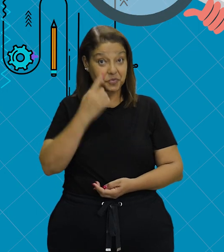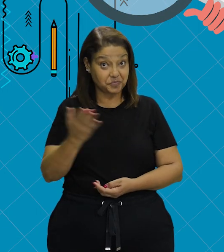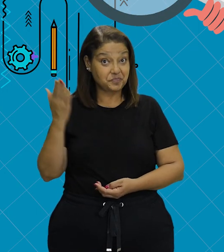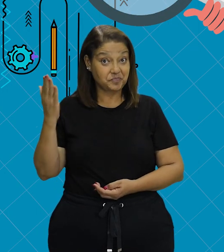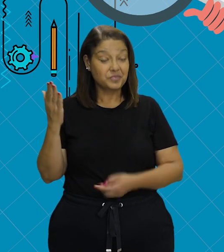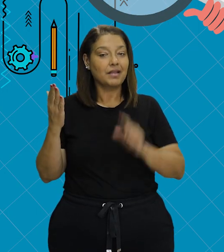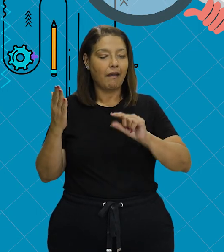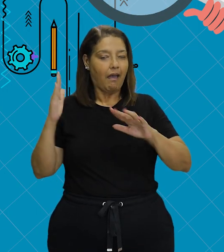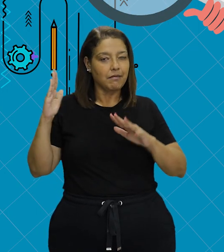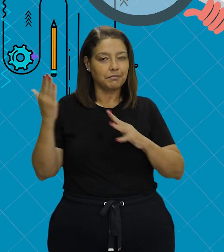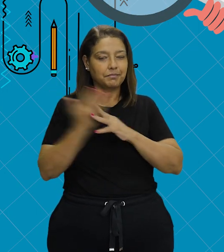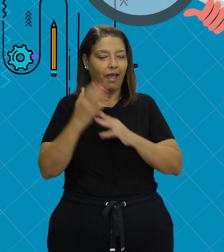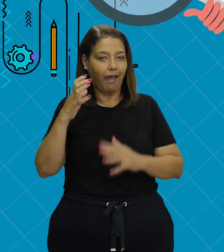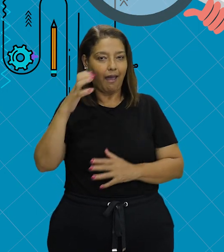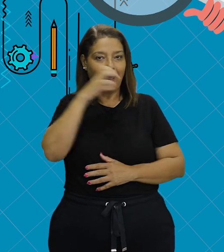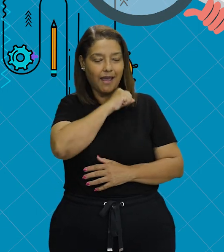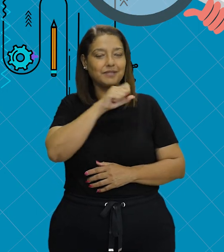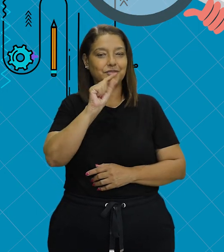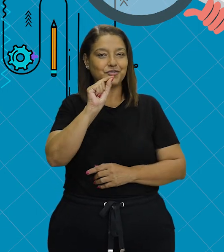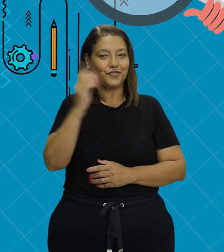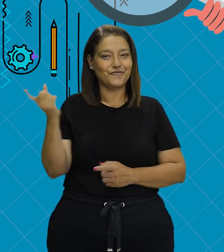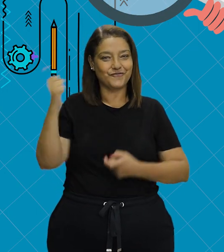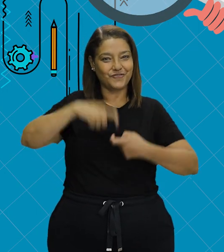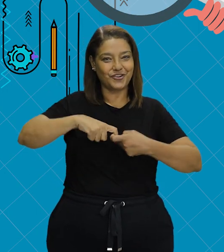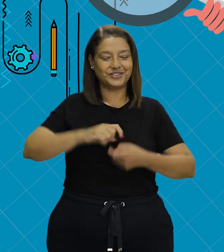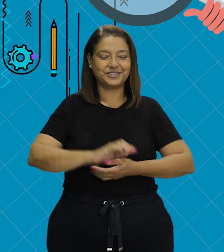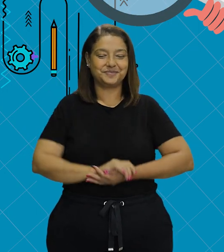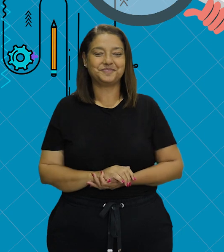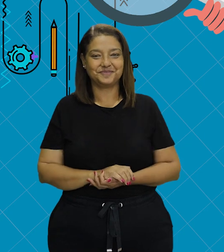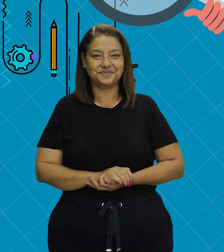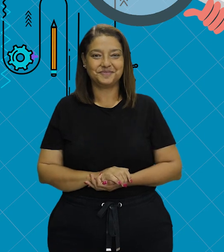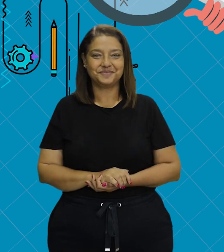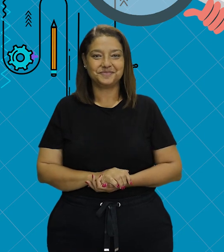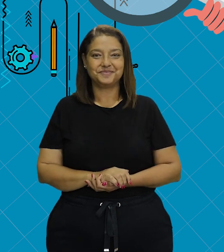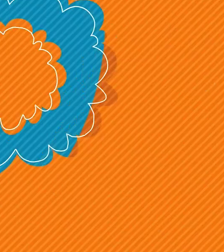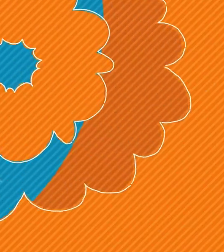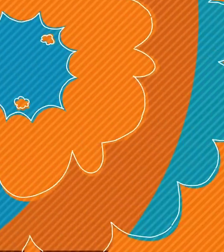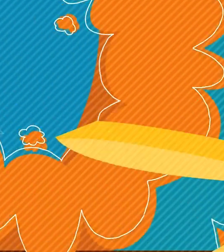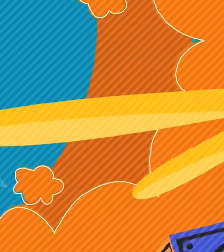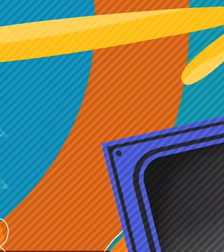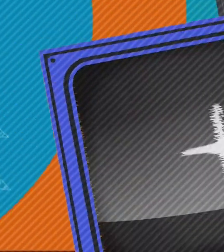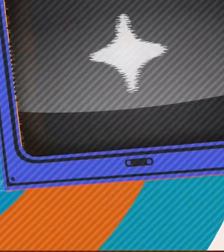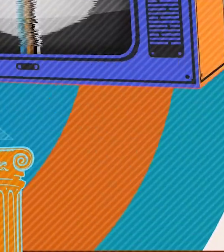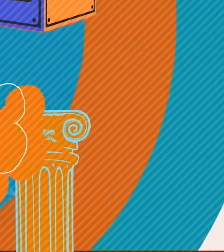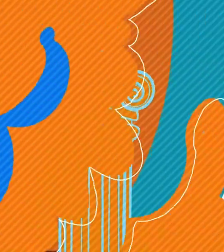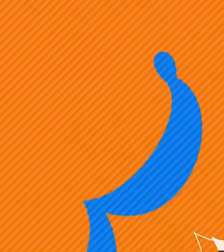Olha, pessoal, a gente vai para um intervalo bem rápido, mas agorinha estamos de volta.